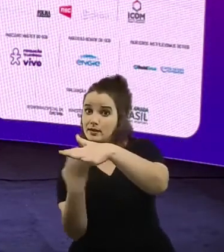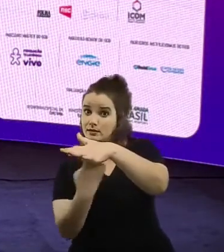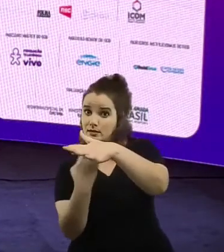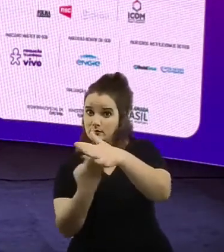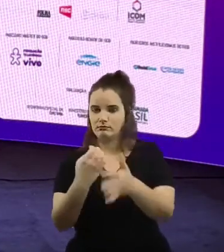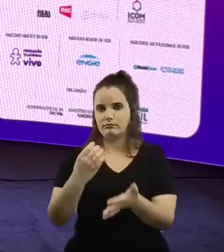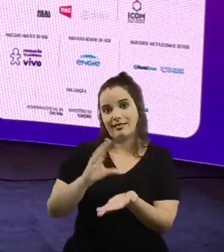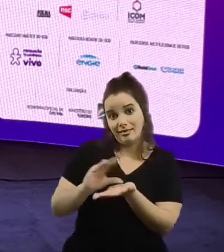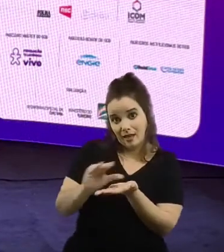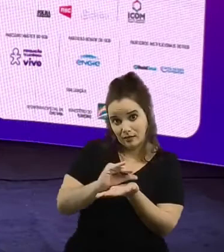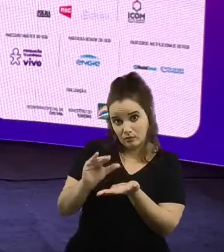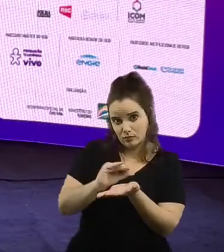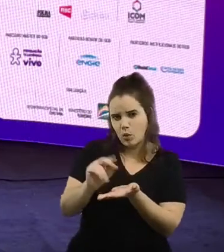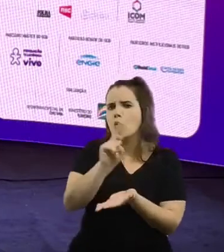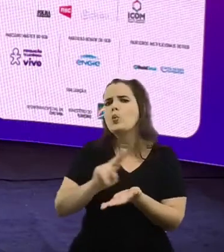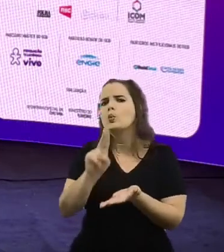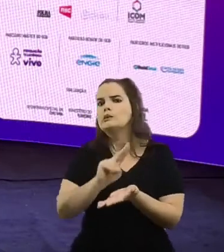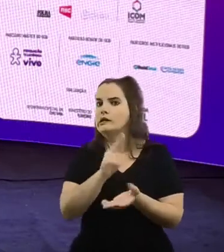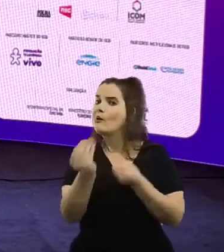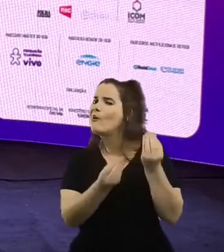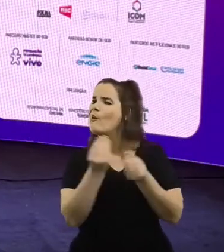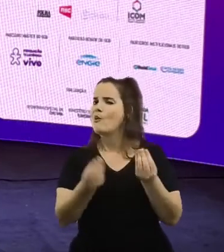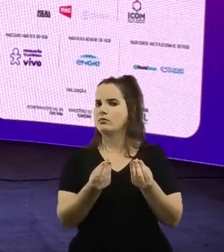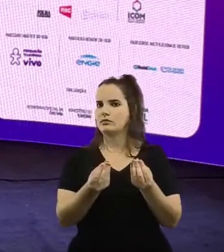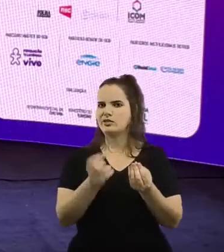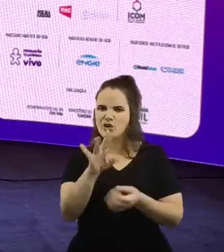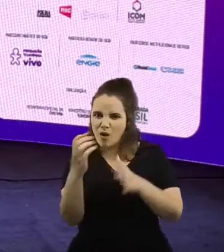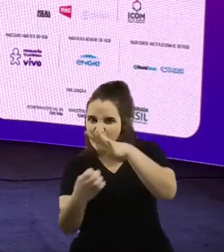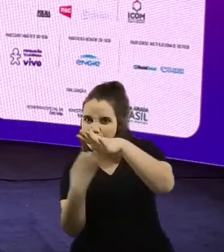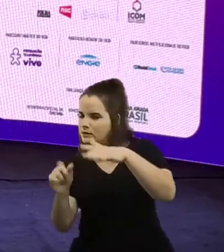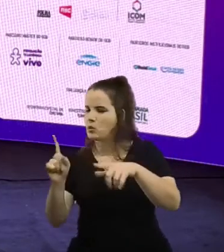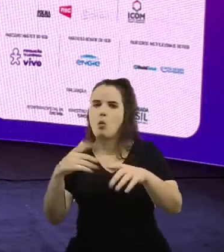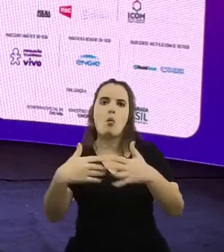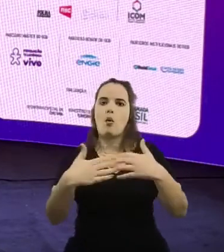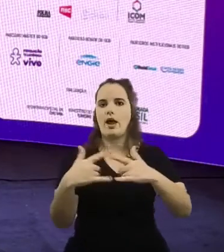consumidores, né? Não só empresas, mas qualquer instituição, na verdade, inclusive o governo.